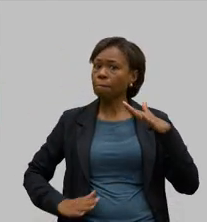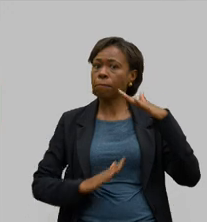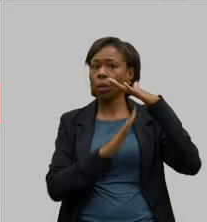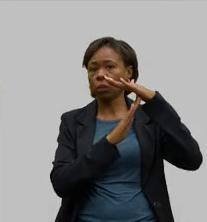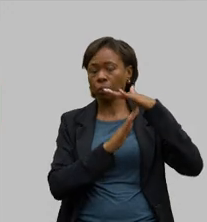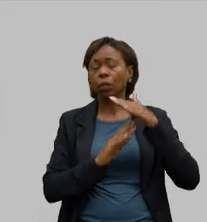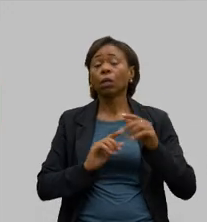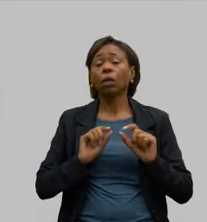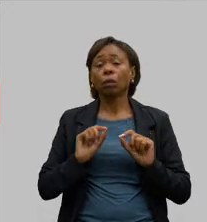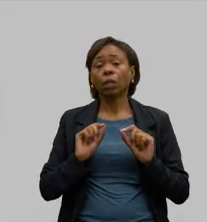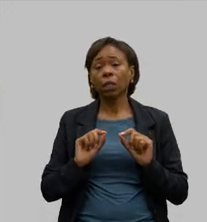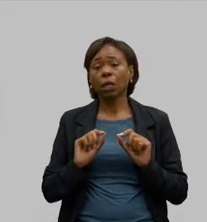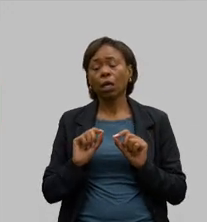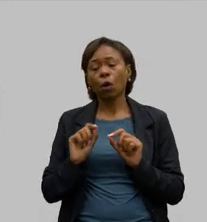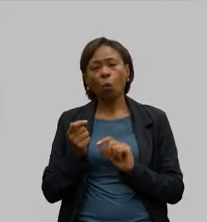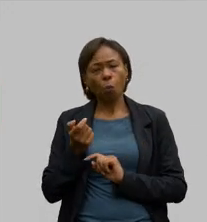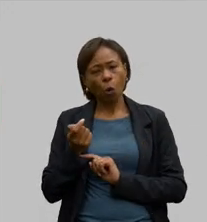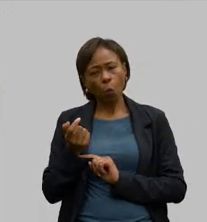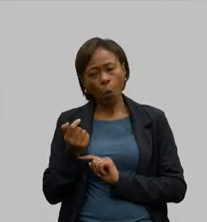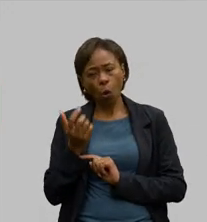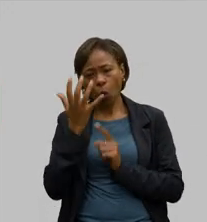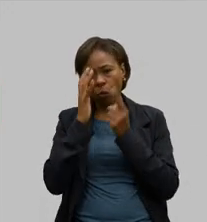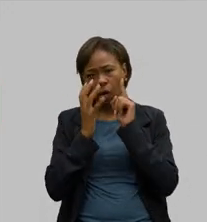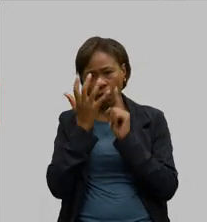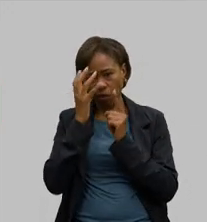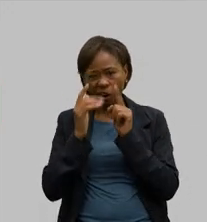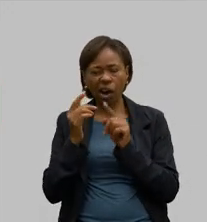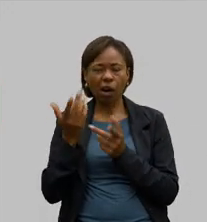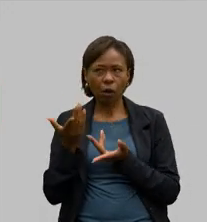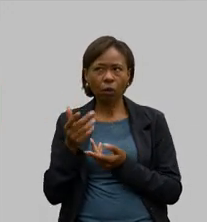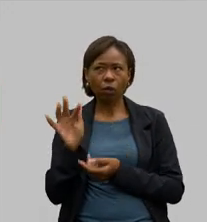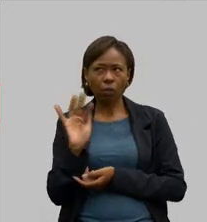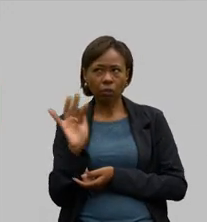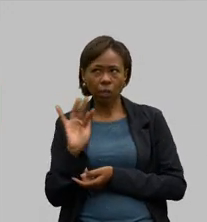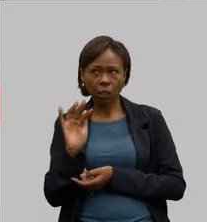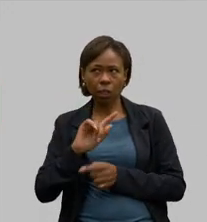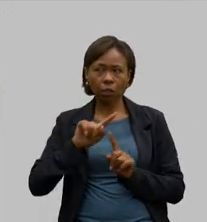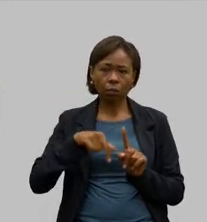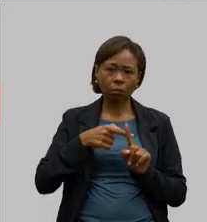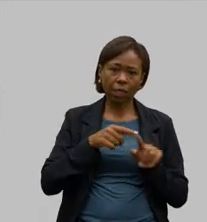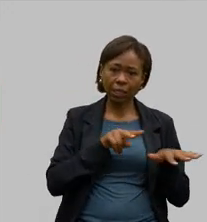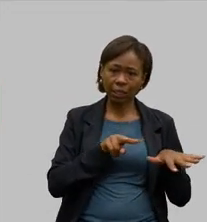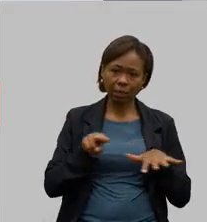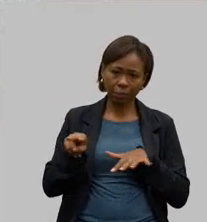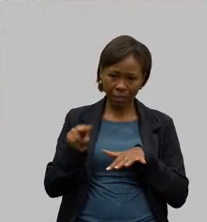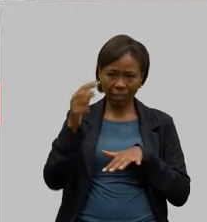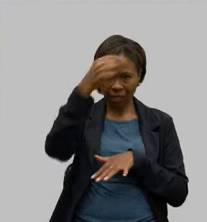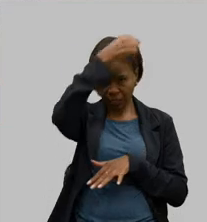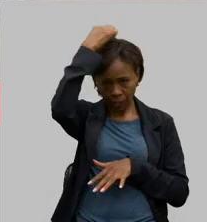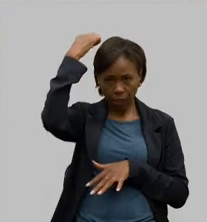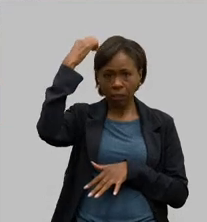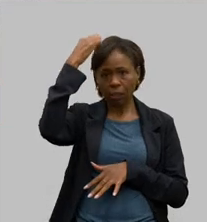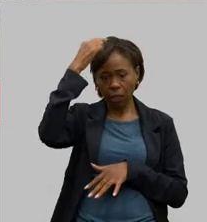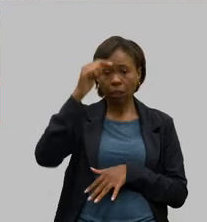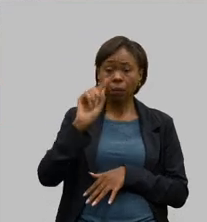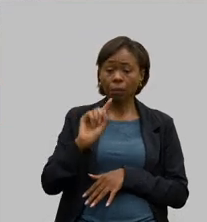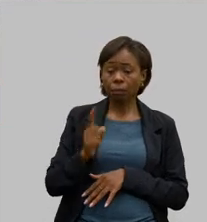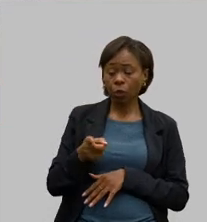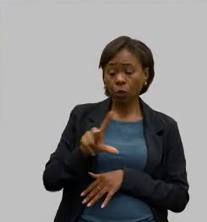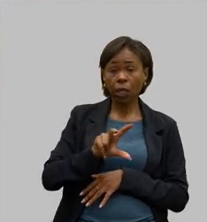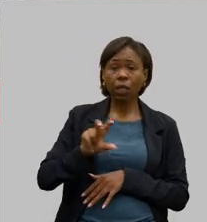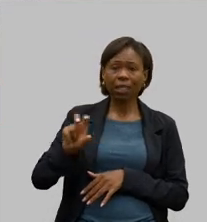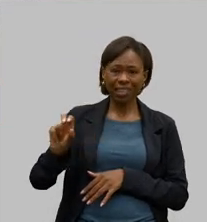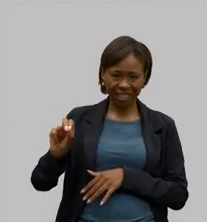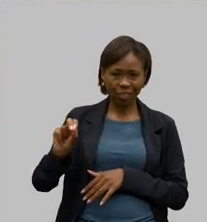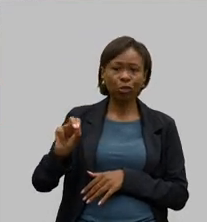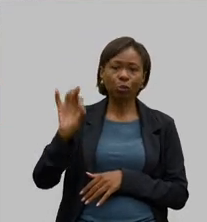pedacinho do carnaval se a gente lembrar fevereiro foi o carnaval e a Semana Santa também aconteceu em fevereiro então 100.00% Acima da Média Nacional